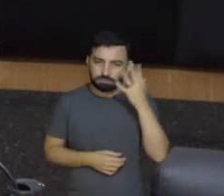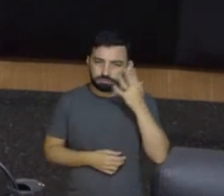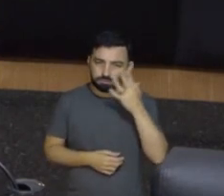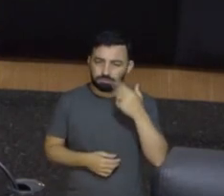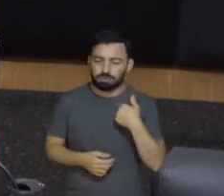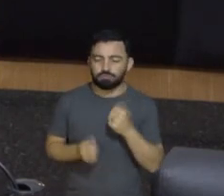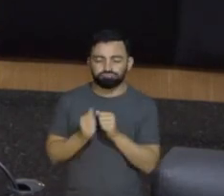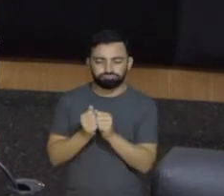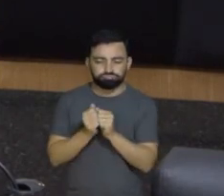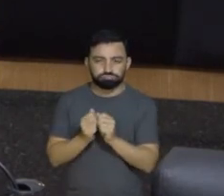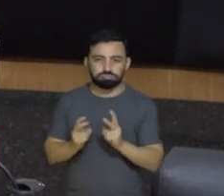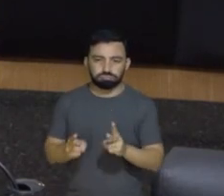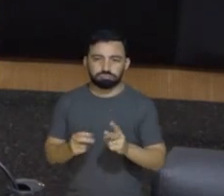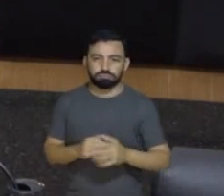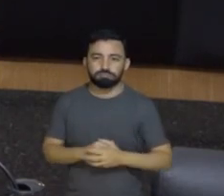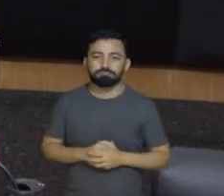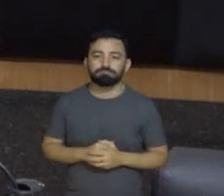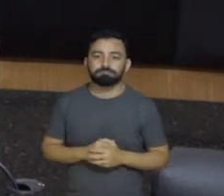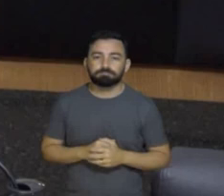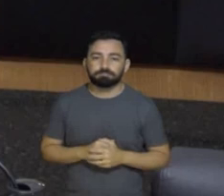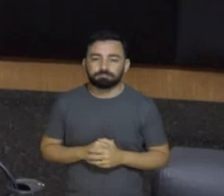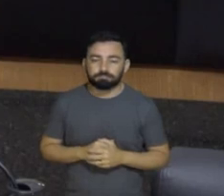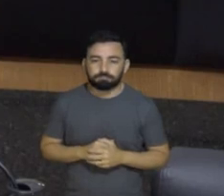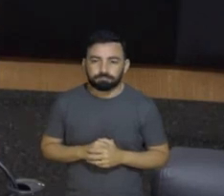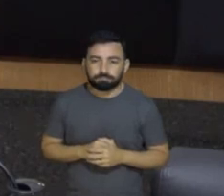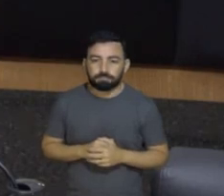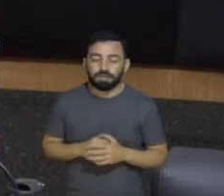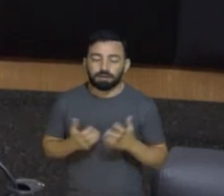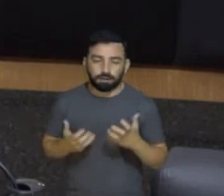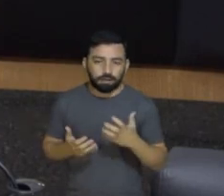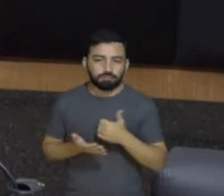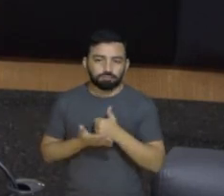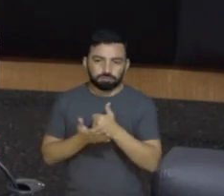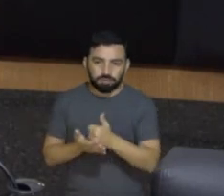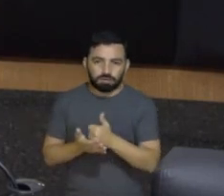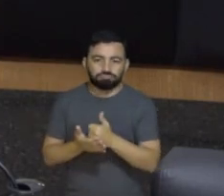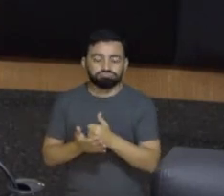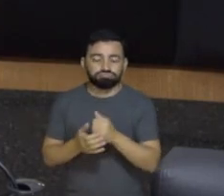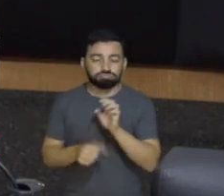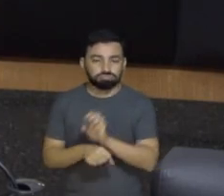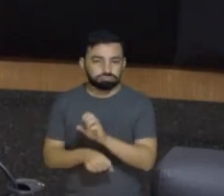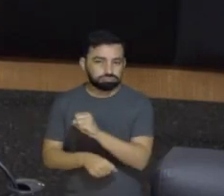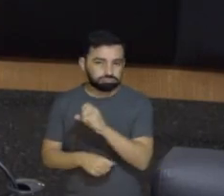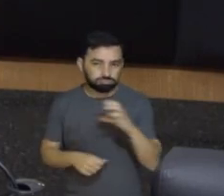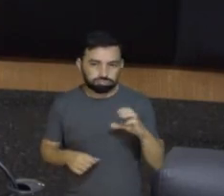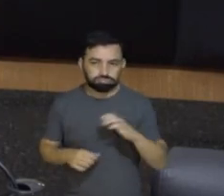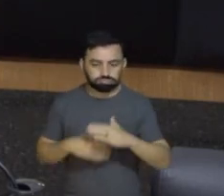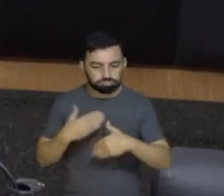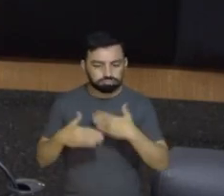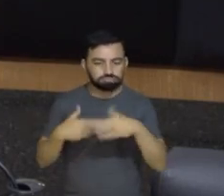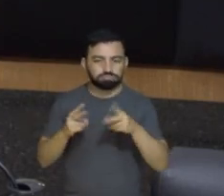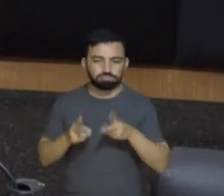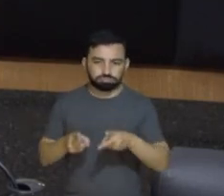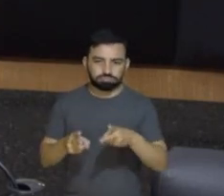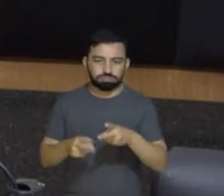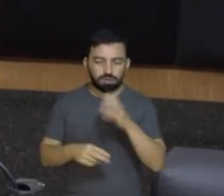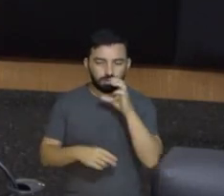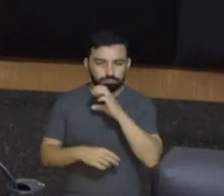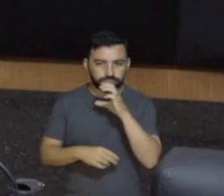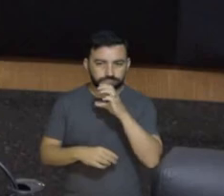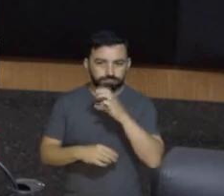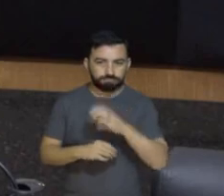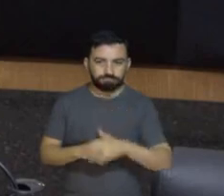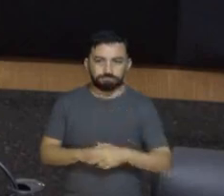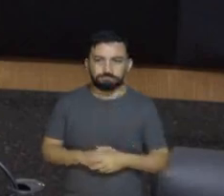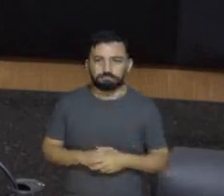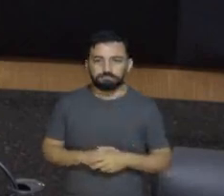sempre conosco. Estamos aqui para ajudar a construir um Estado mais pujante, mais forte, mais dinâmico. Seria isso, nobre